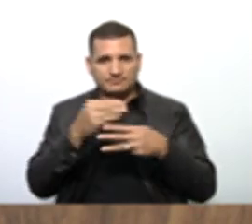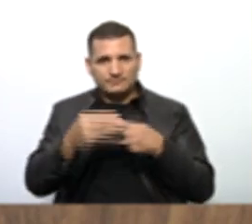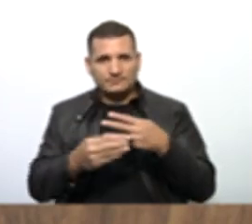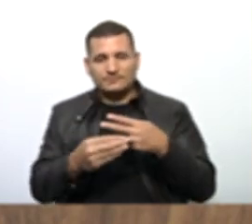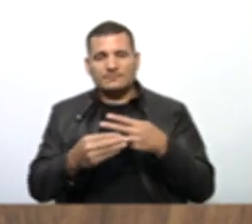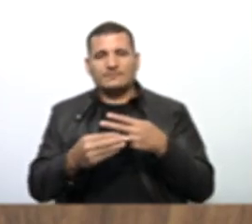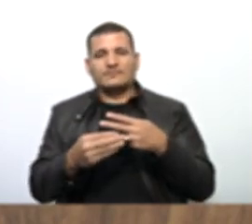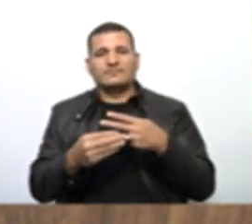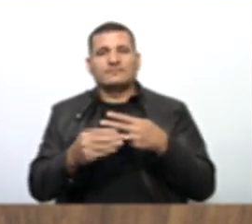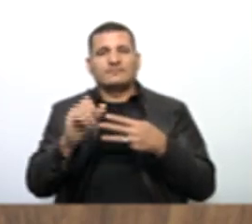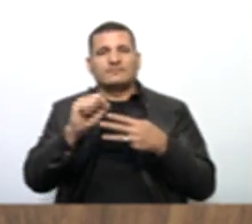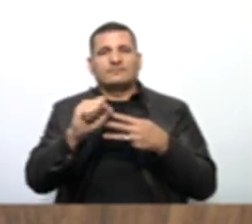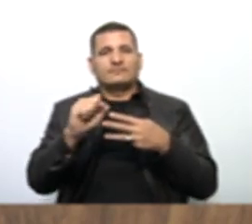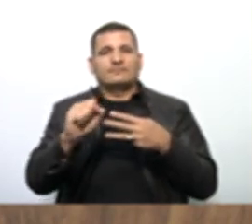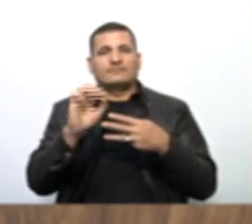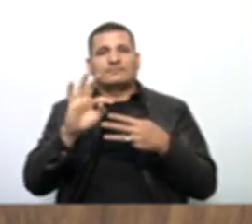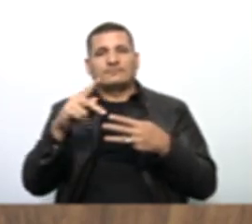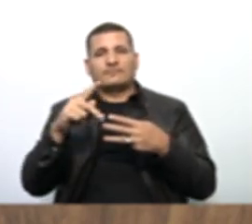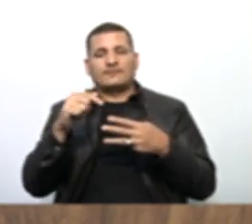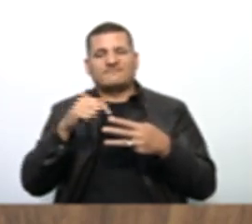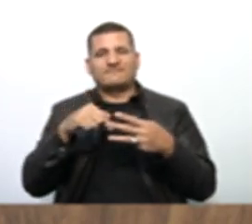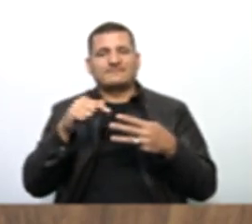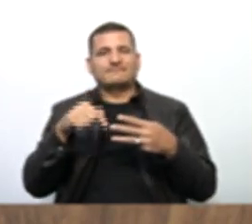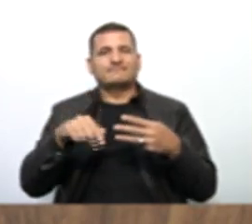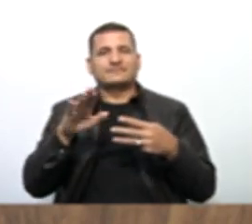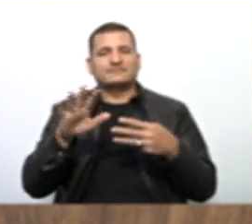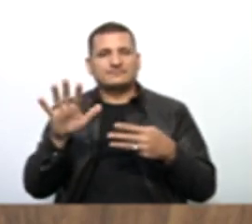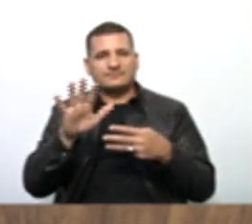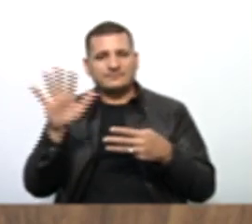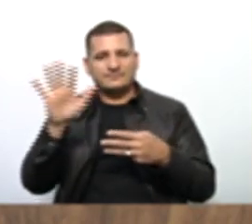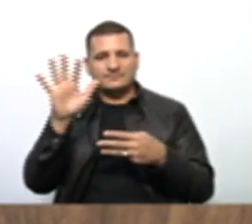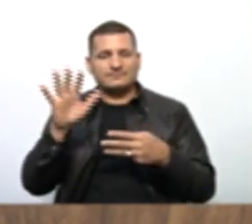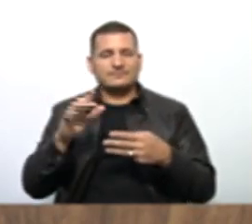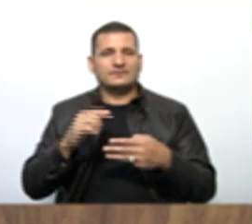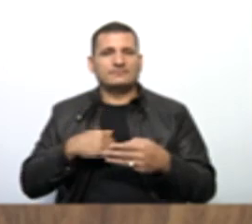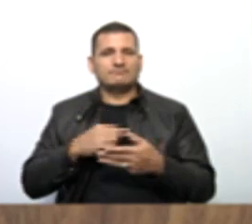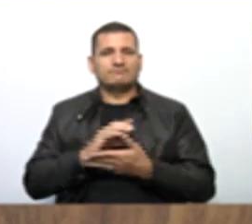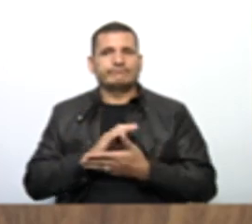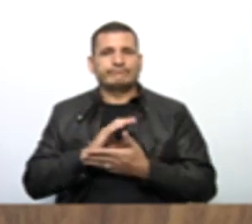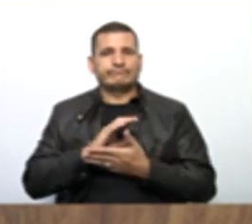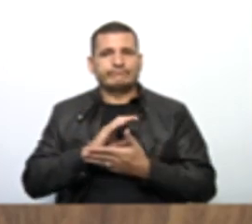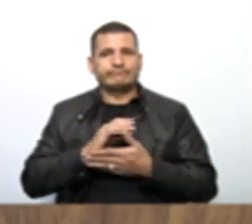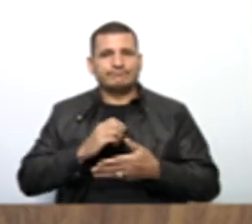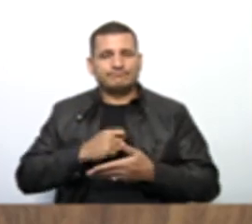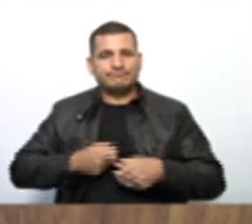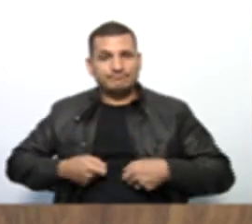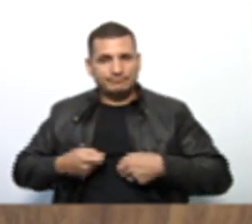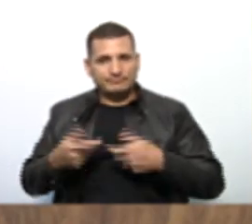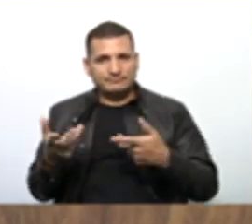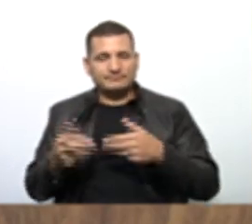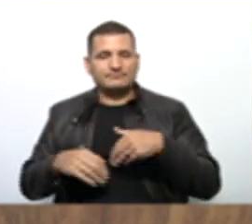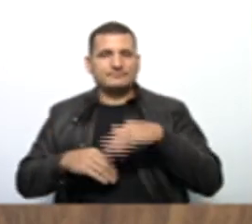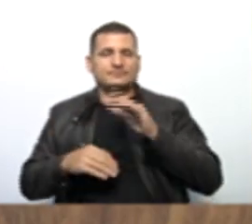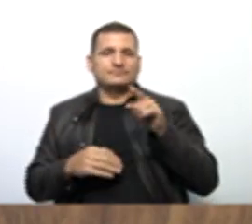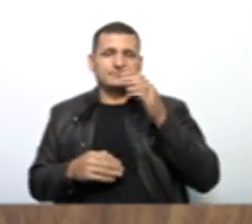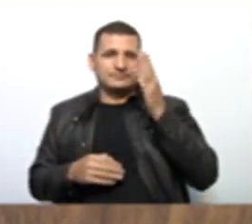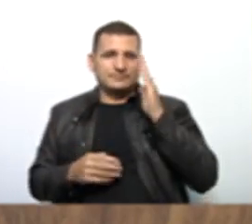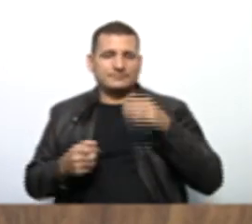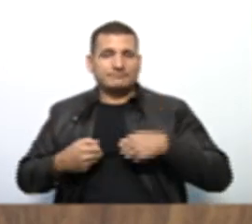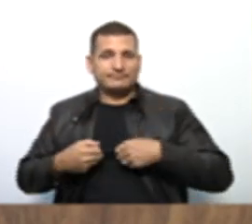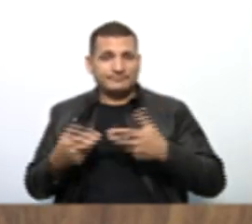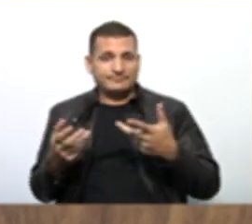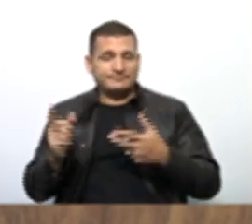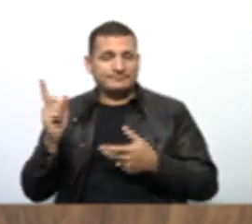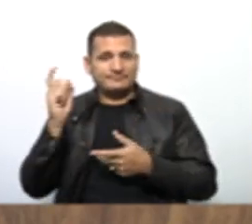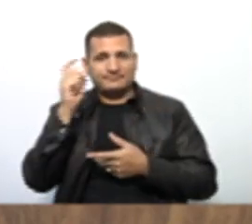e entanto é um cabo mais caro é exigir um investimento maior a gente sabe que o investimento é um pouco difícil né